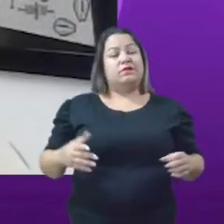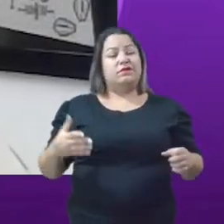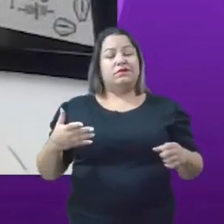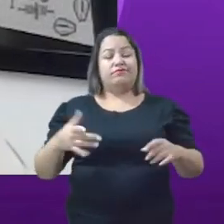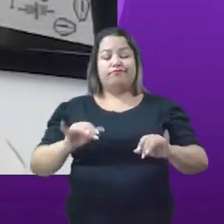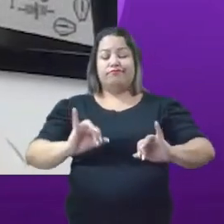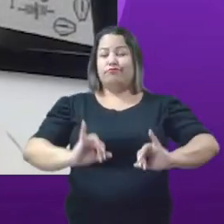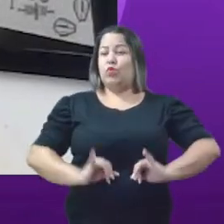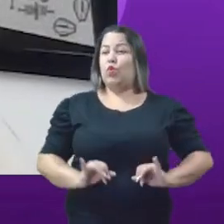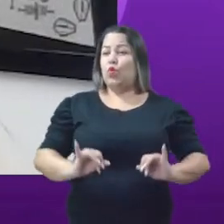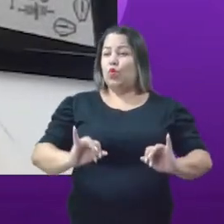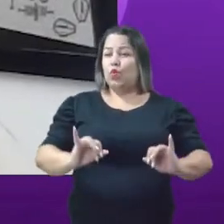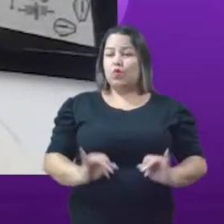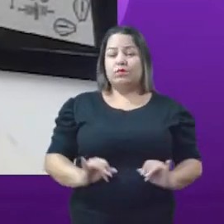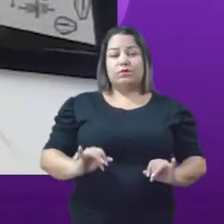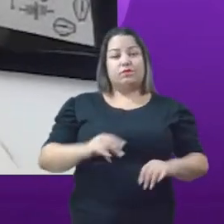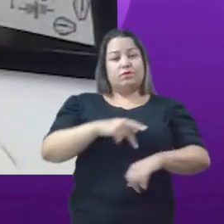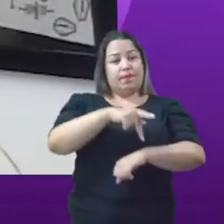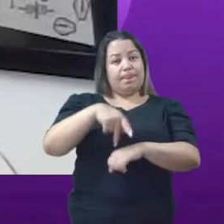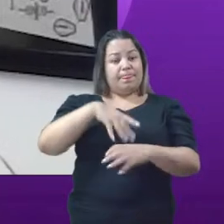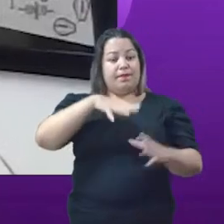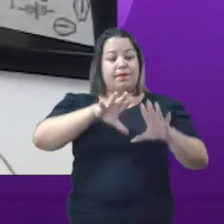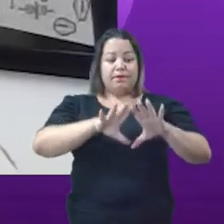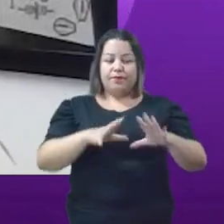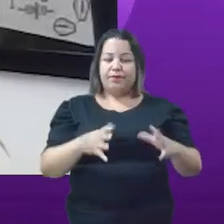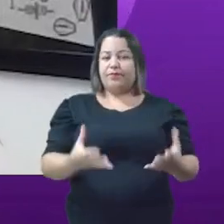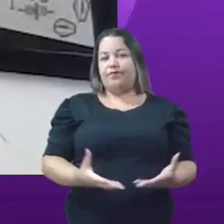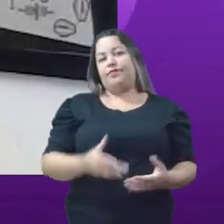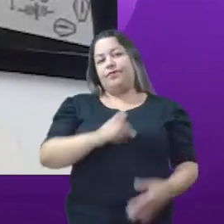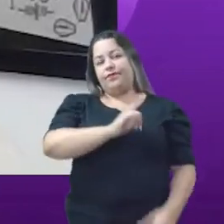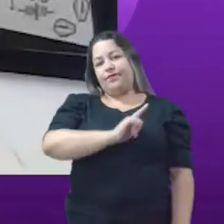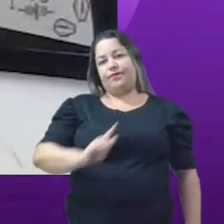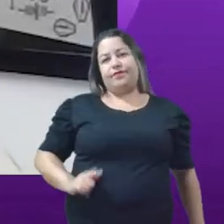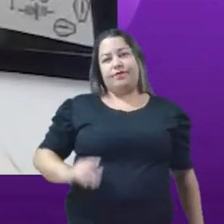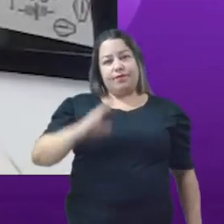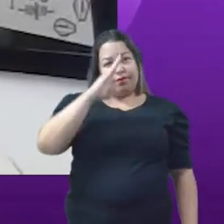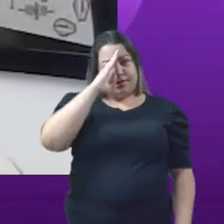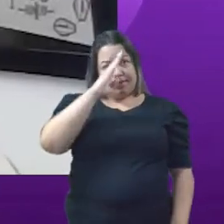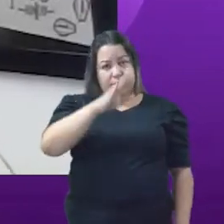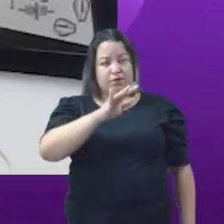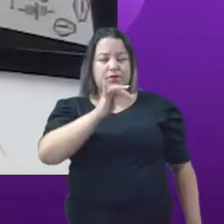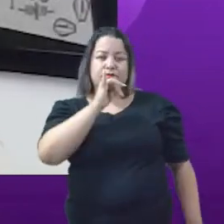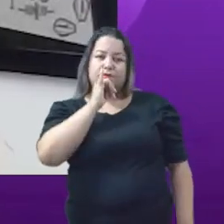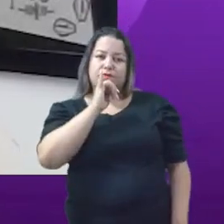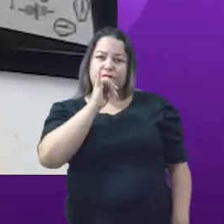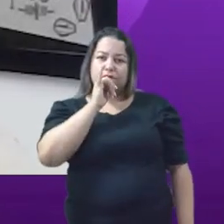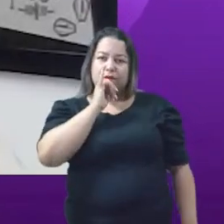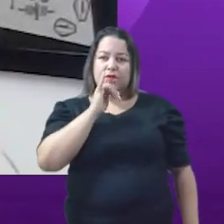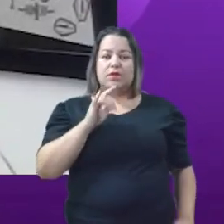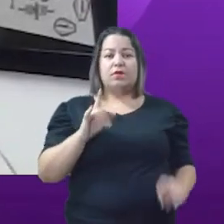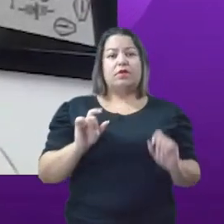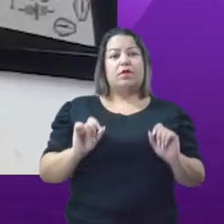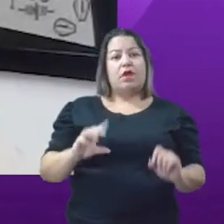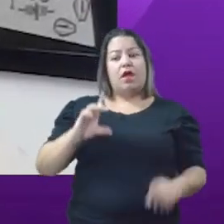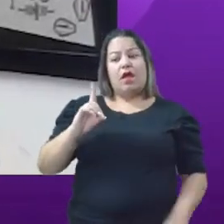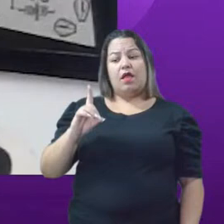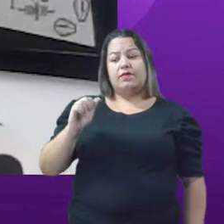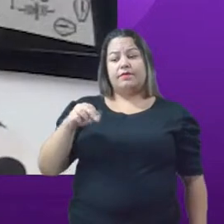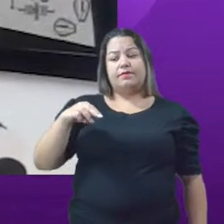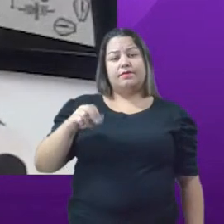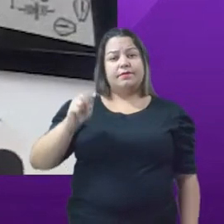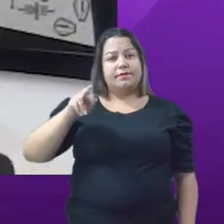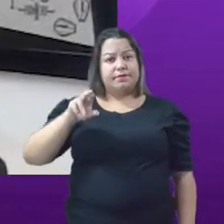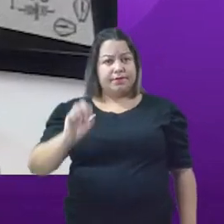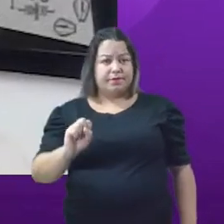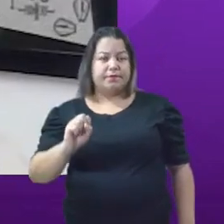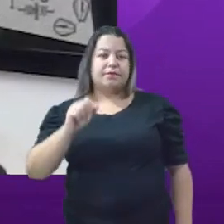nosso país e o mundo, e sobre o governo Bolsonaro. E é um exemplo até interessante, né? Por exemplo, a Damares, uma